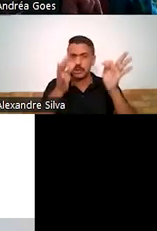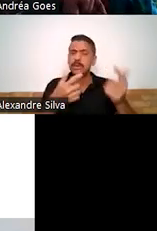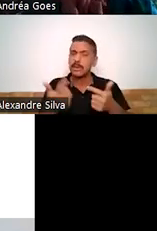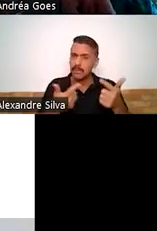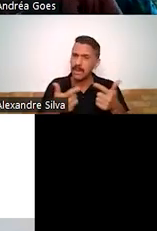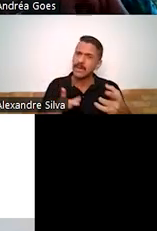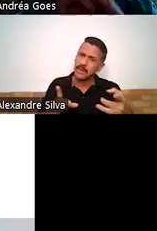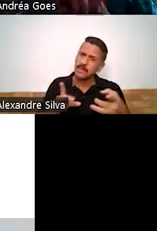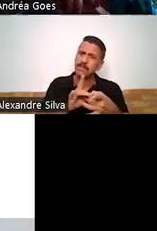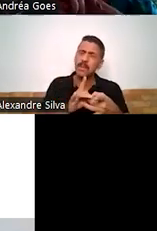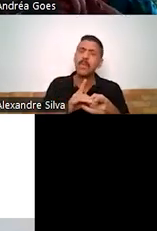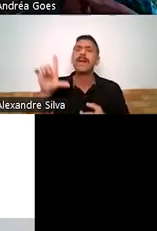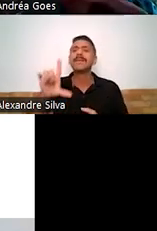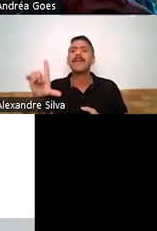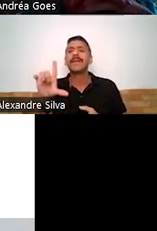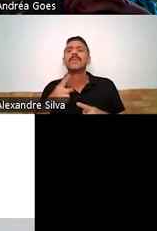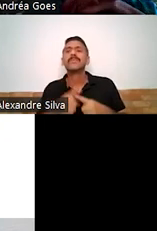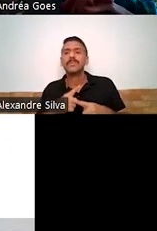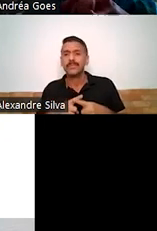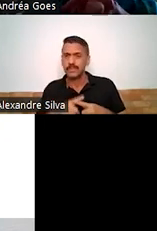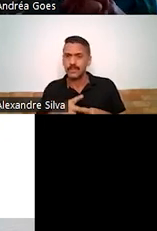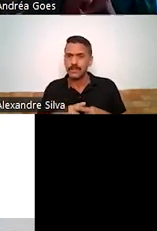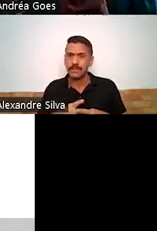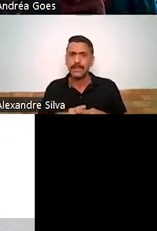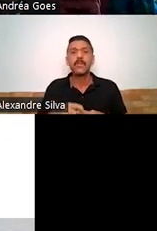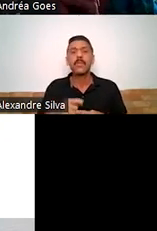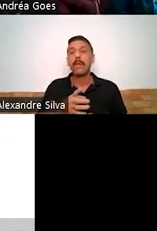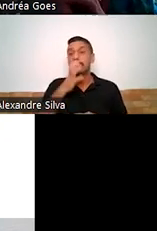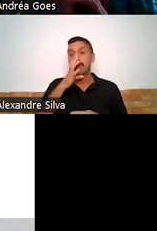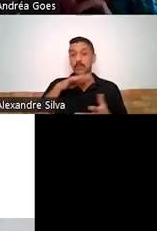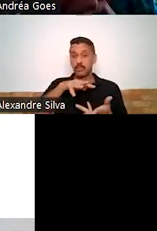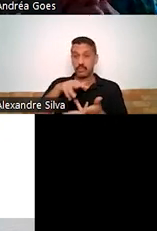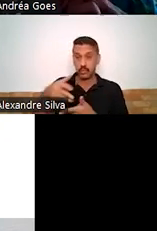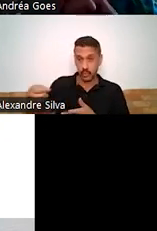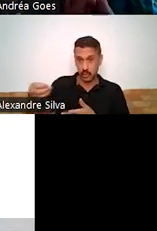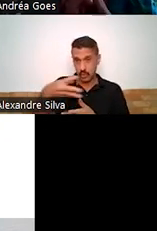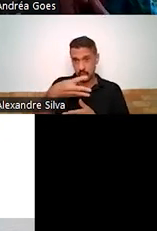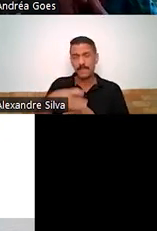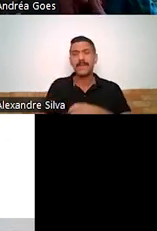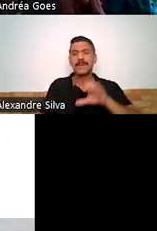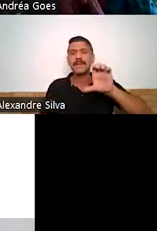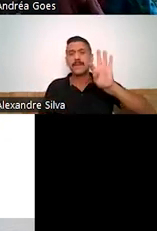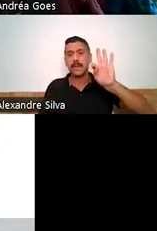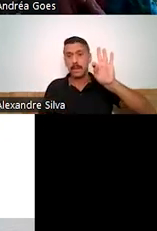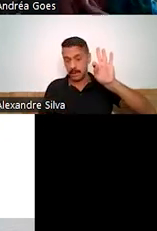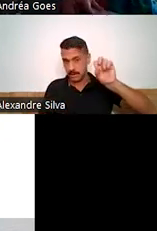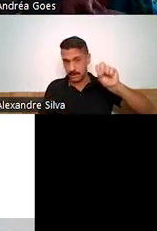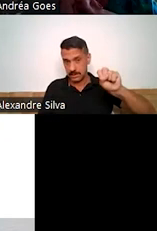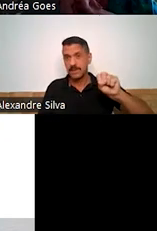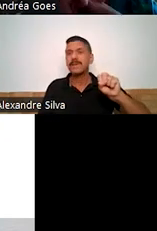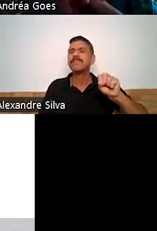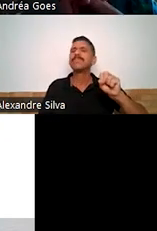associando à literatura. Então, a gente começou com o Admirável Mundo Novo, então a gente trabalhava aspectos CTS, Ciência, Tecnologia e Sociedade,